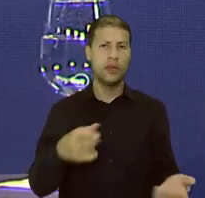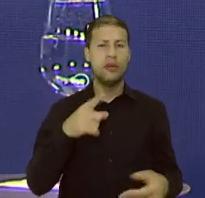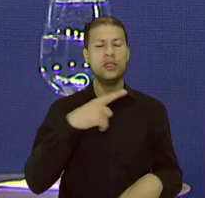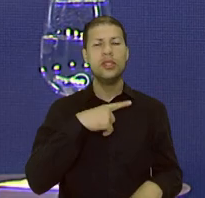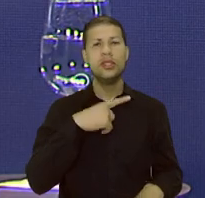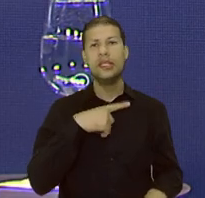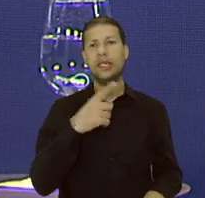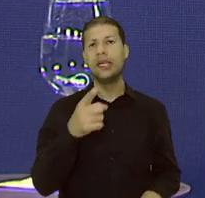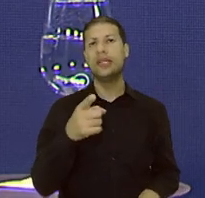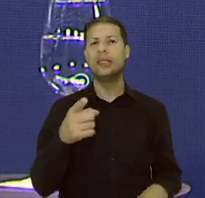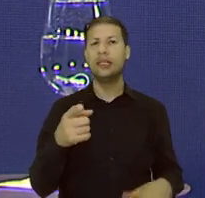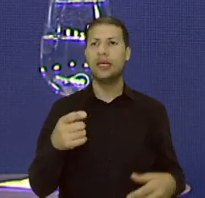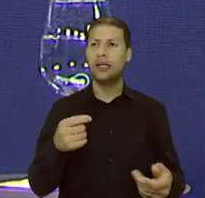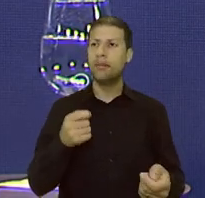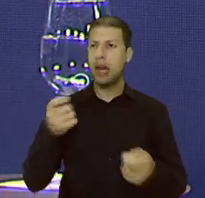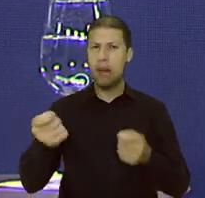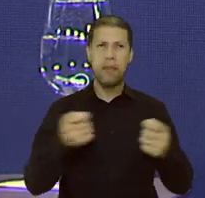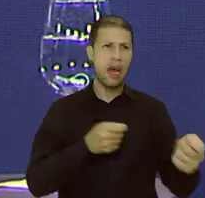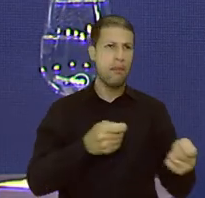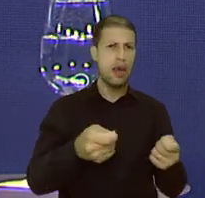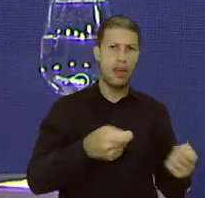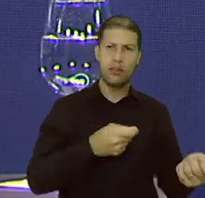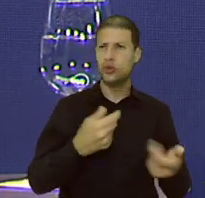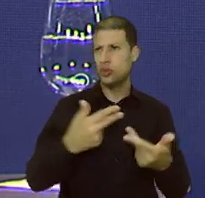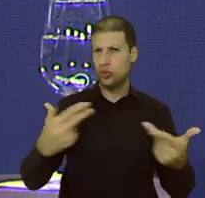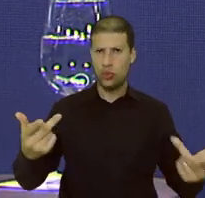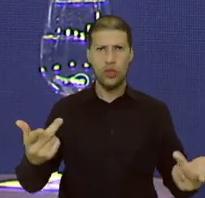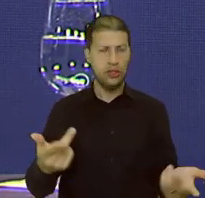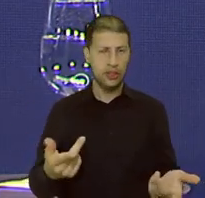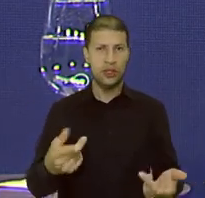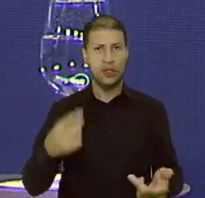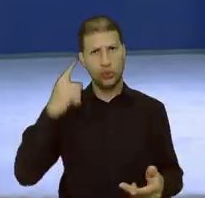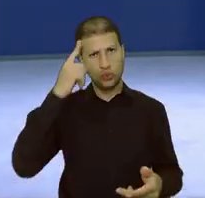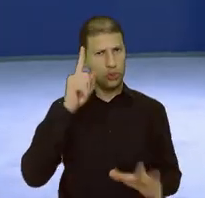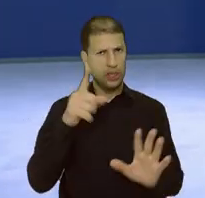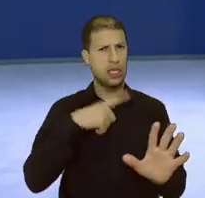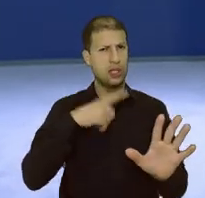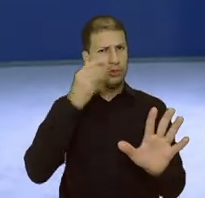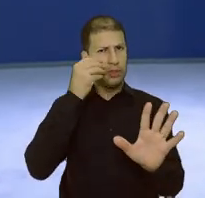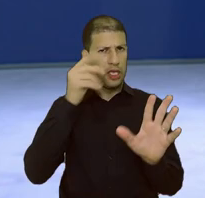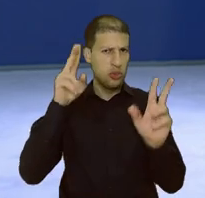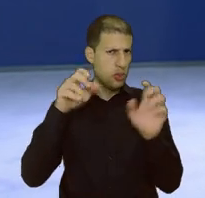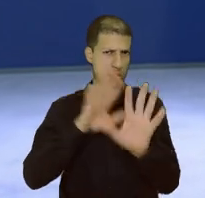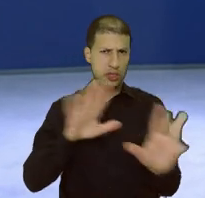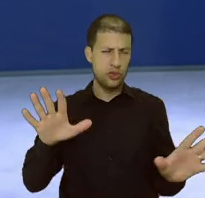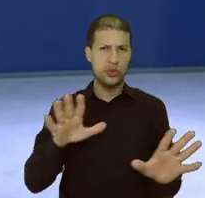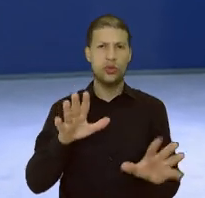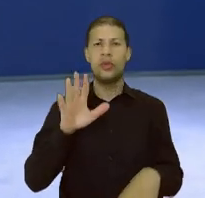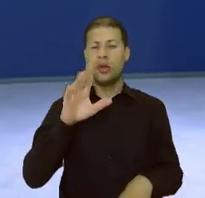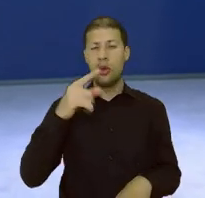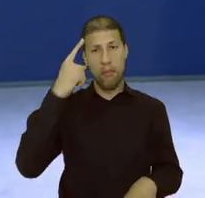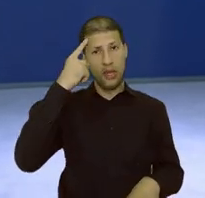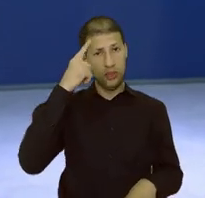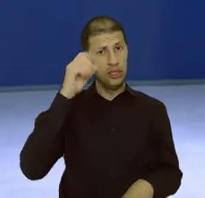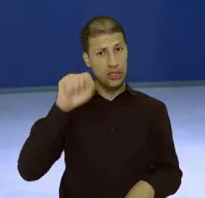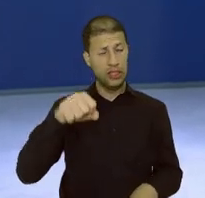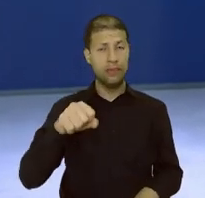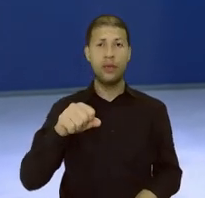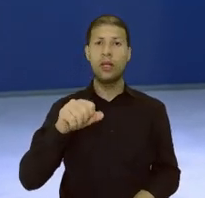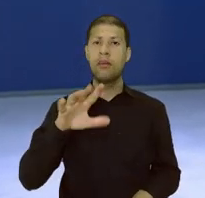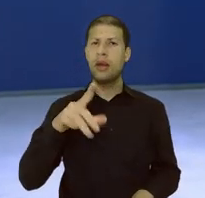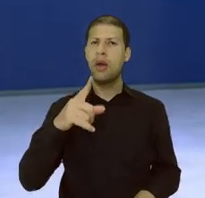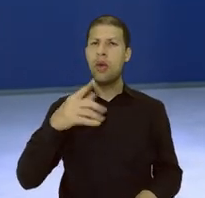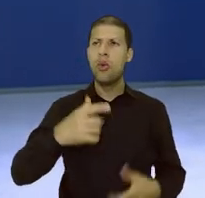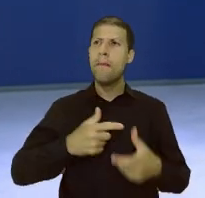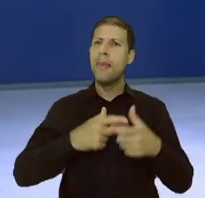essas transações essas consolidações não sei se você já teve alguma experiência não posso falar de vocês imaginam que sim qual que é o maior desafio é